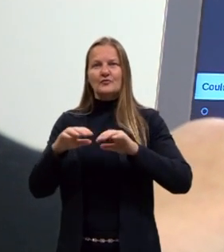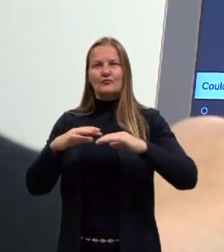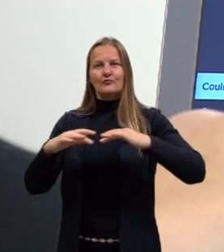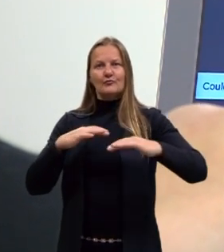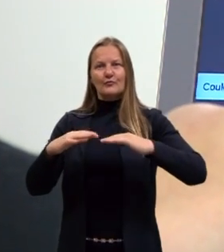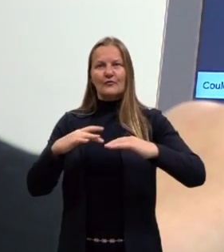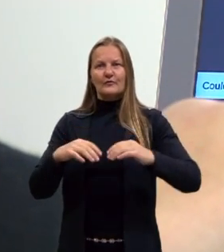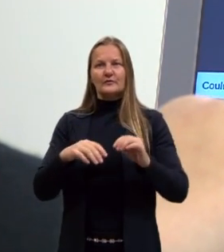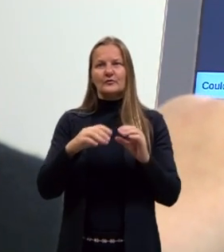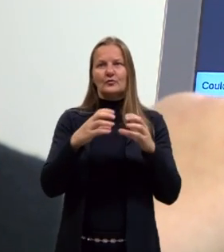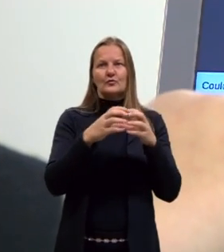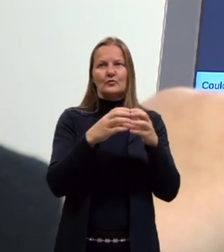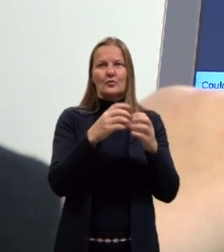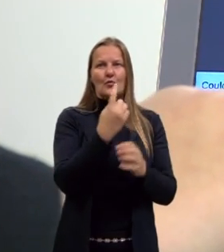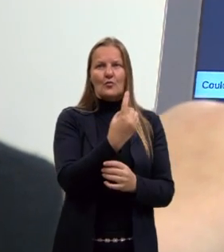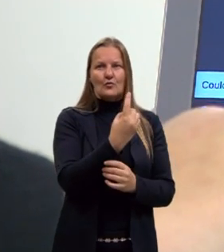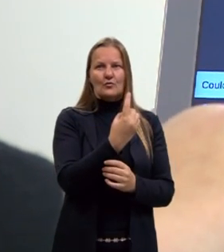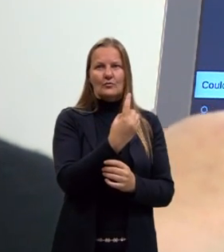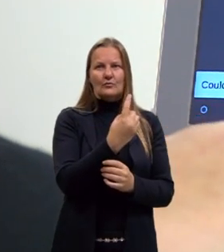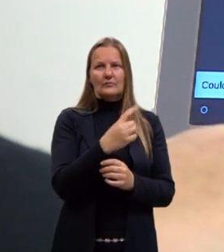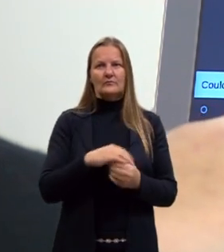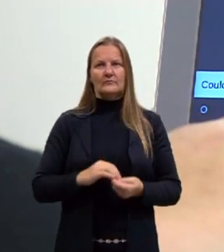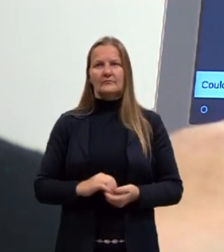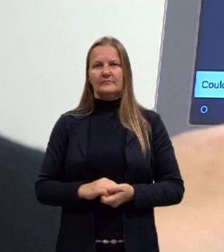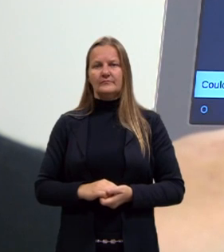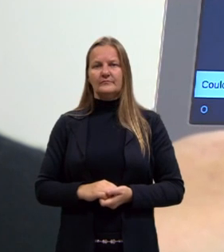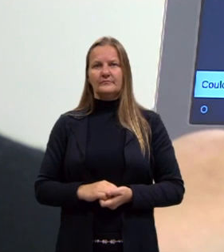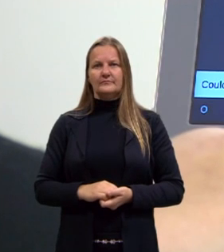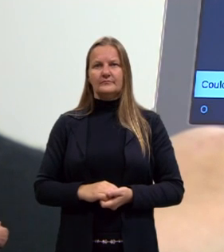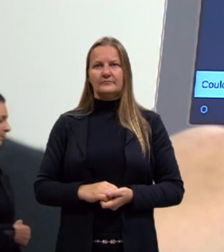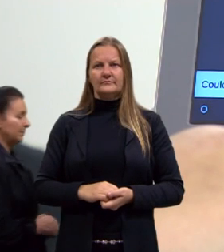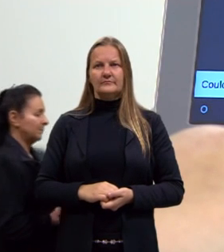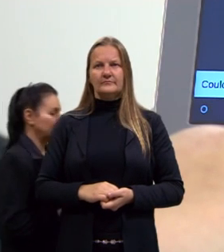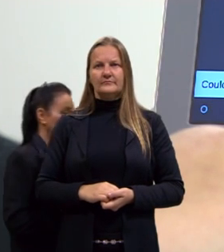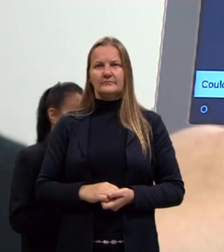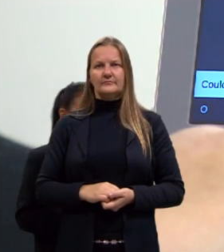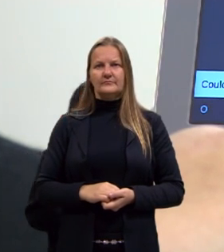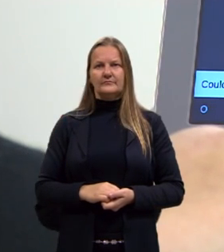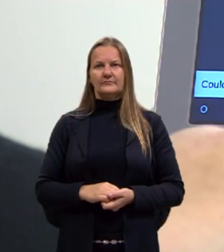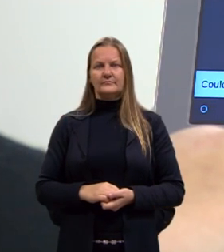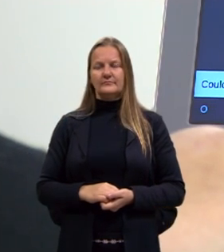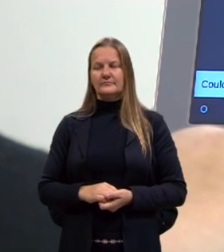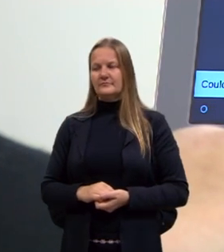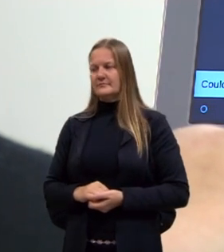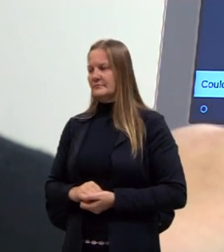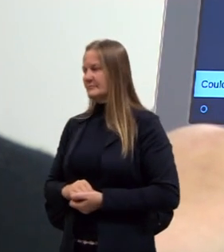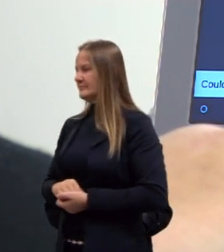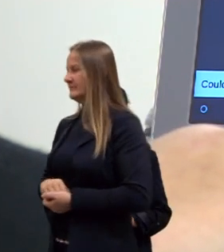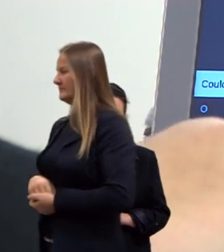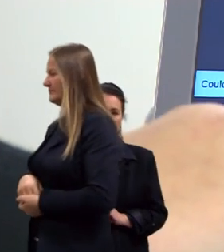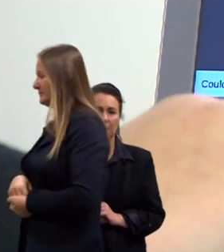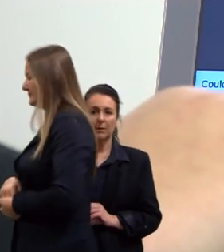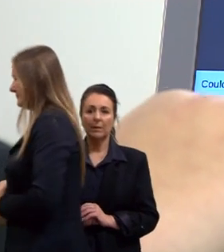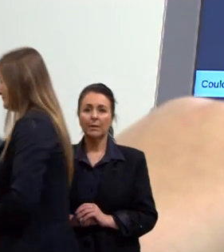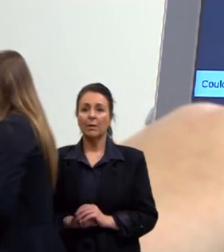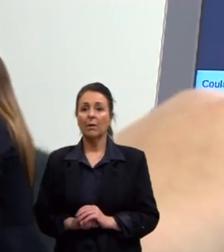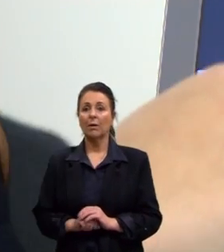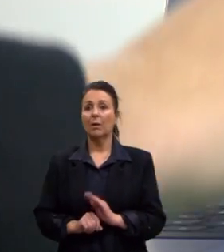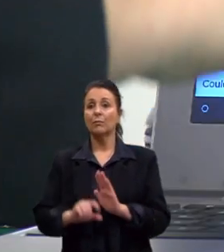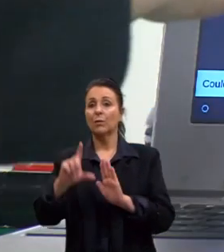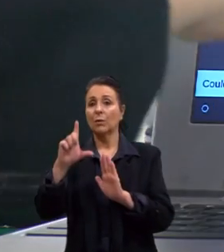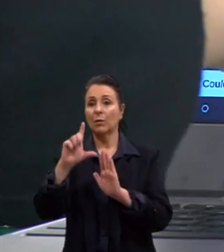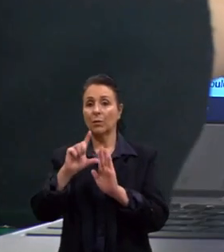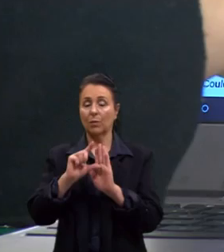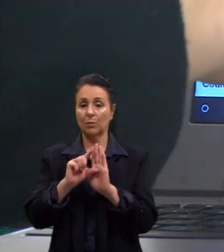aqui eu consigo mexer na carga um tá o valor da carga on eu vou mexer só nela vou diminuir um pouco ó veja o que que acontece com